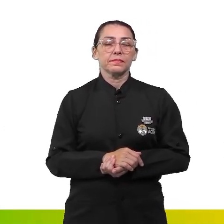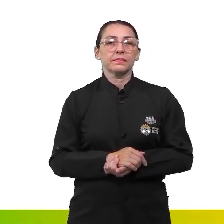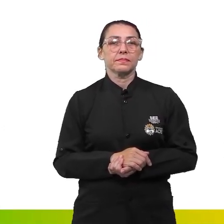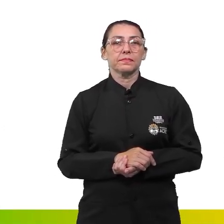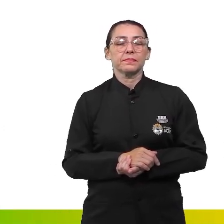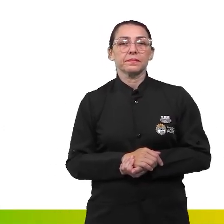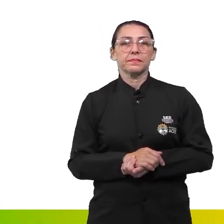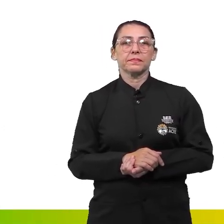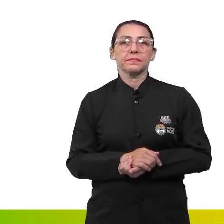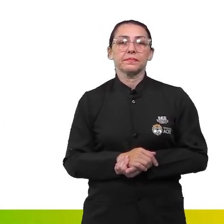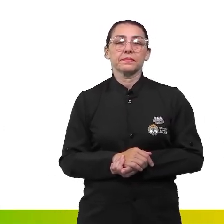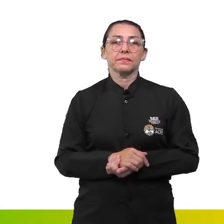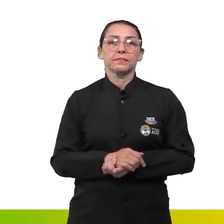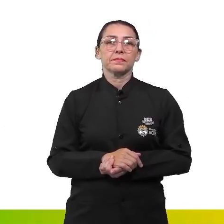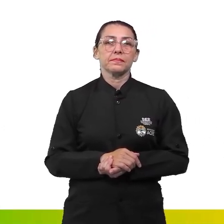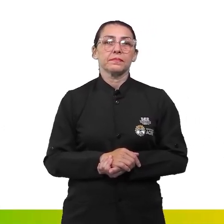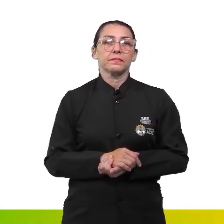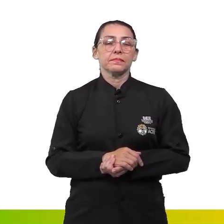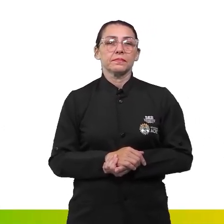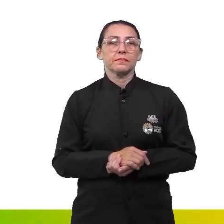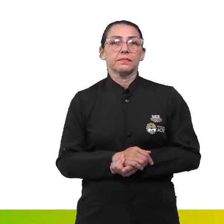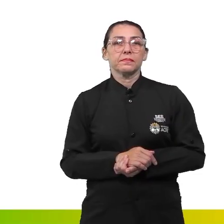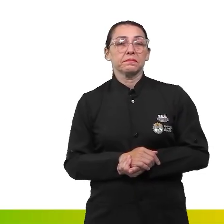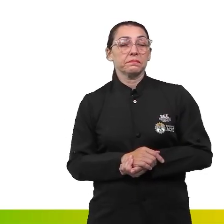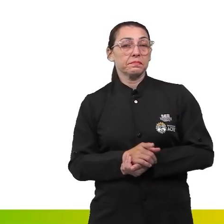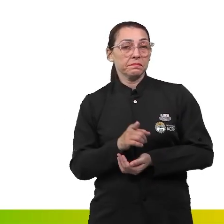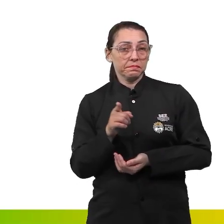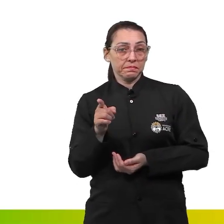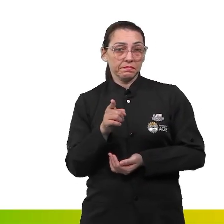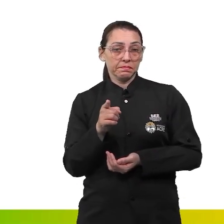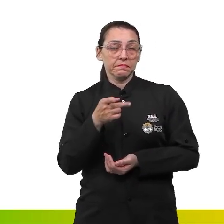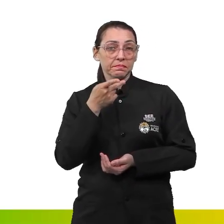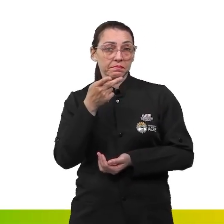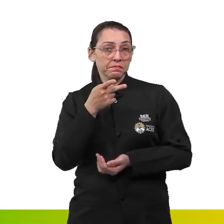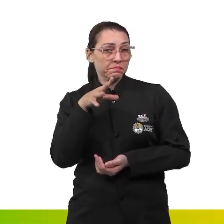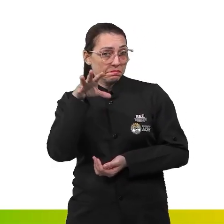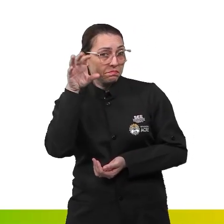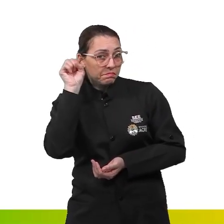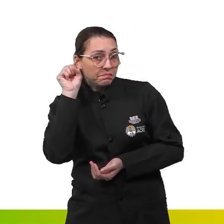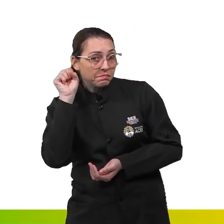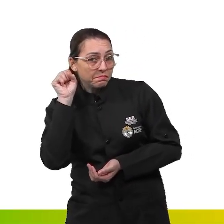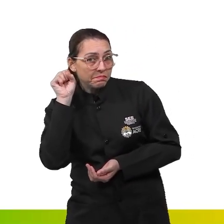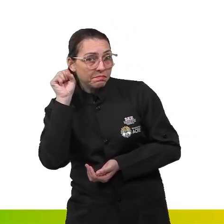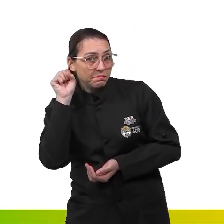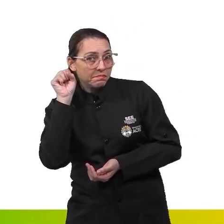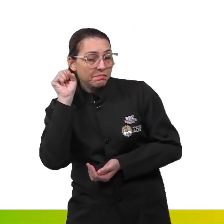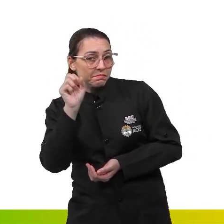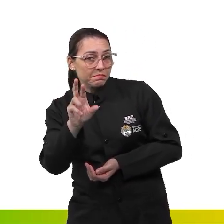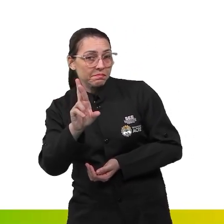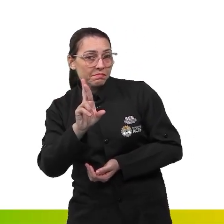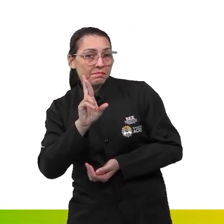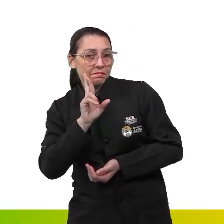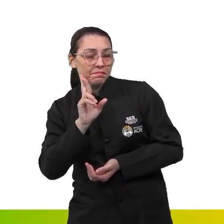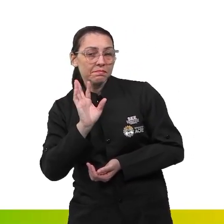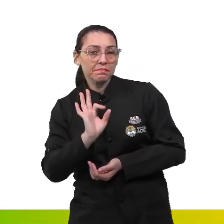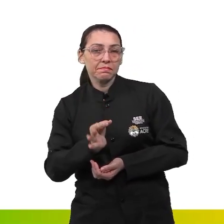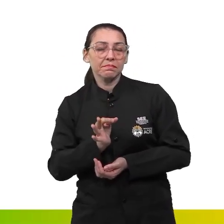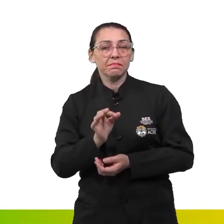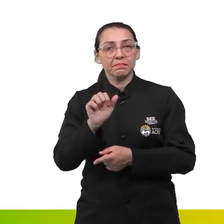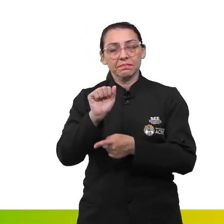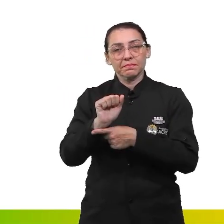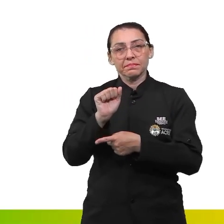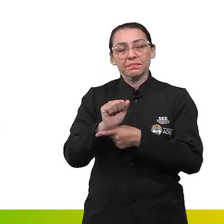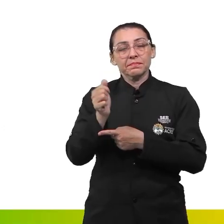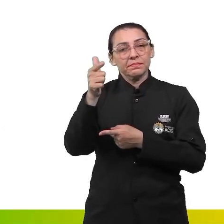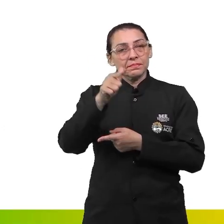sabem qual é a resposta certa. Acho que até ouvi aí vocês falando a resposta certa. Acompanha comigo a letra